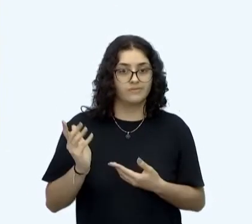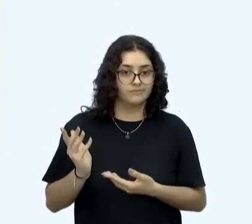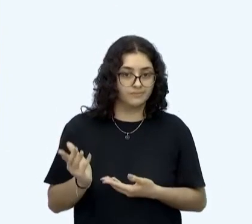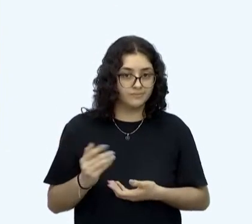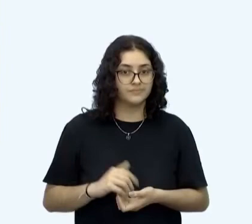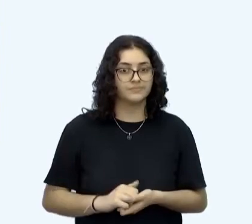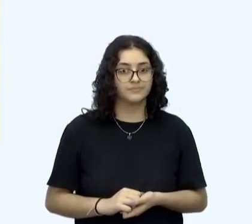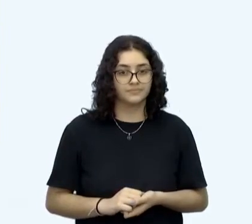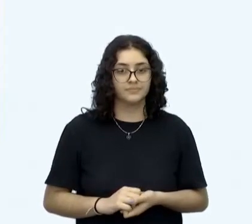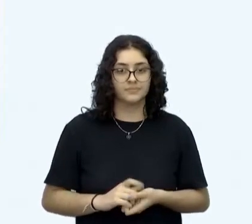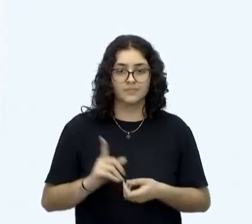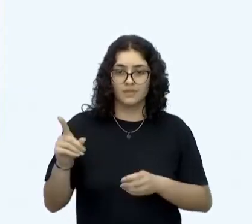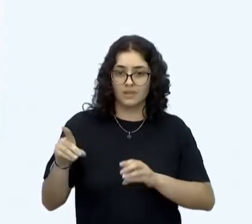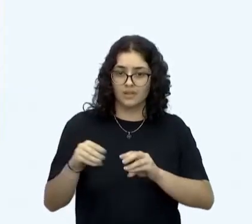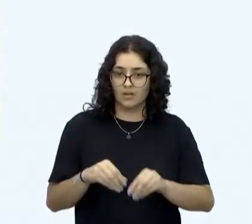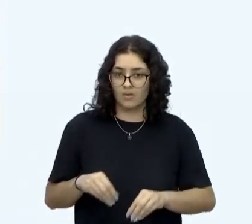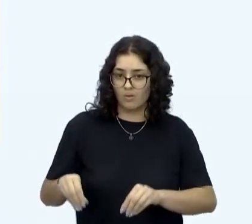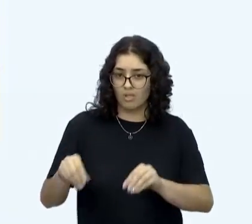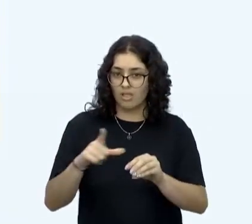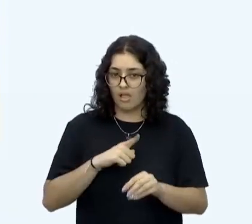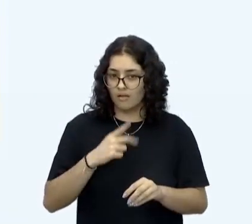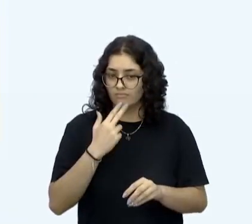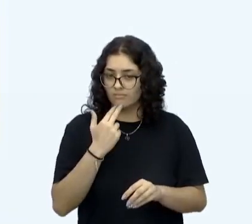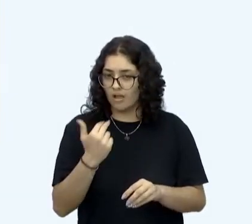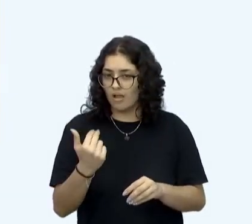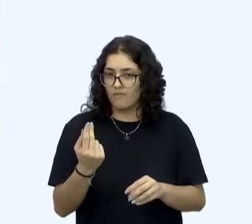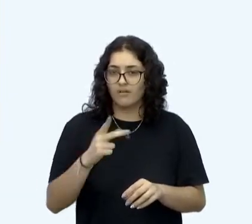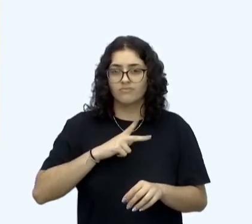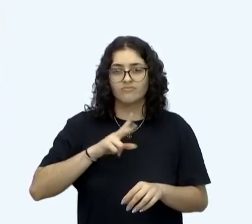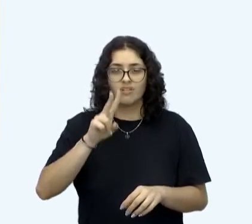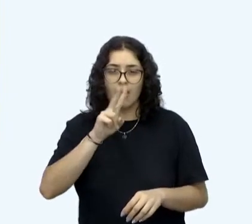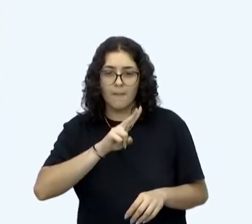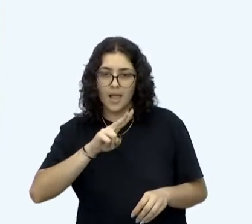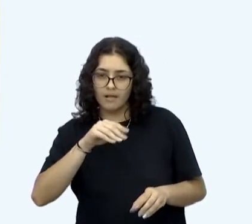Os solos ricos em nutrientes e minerais